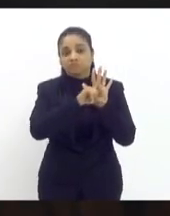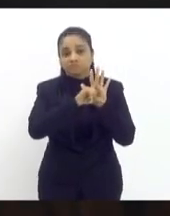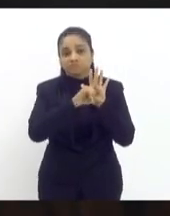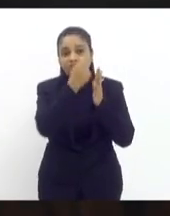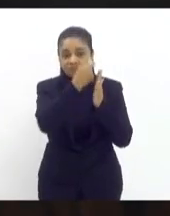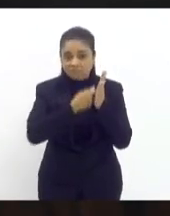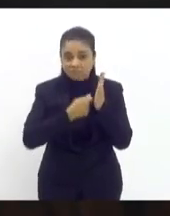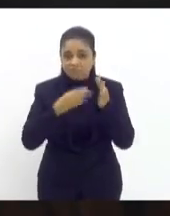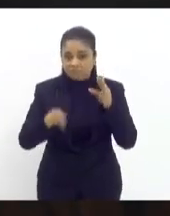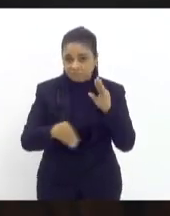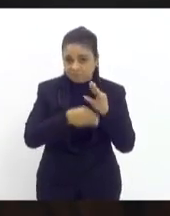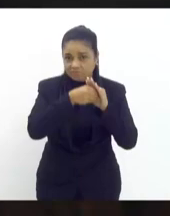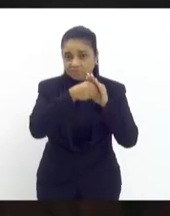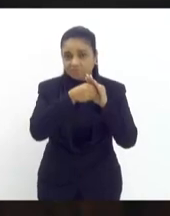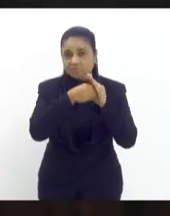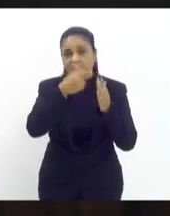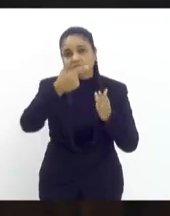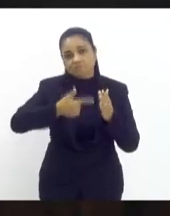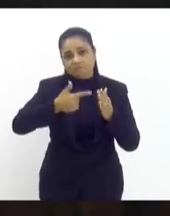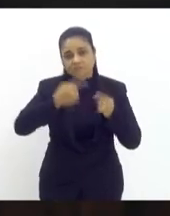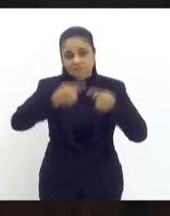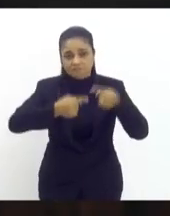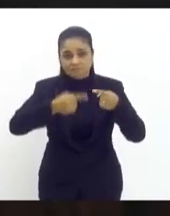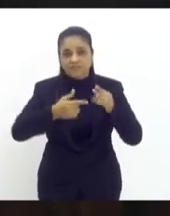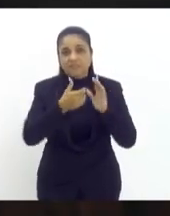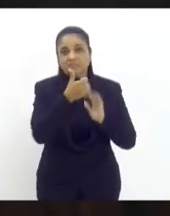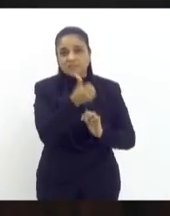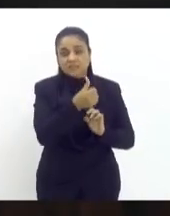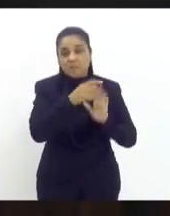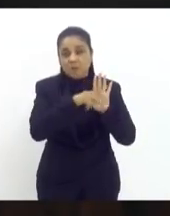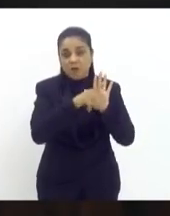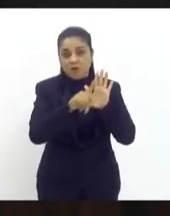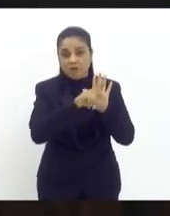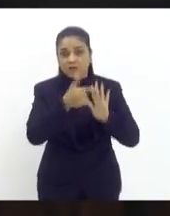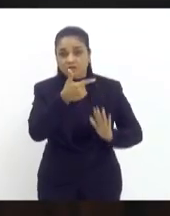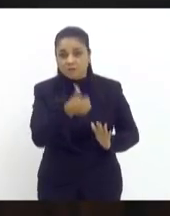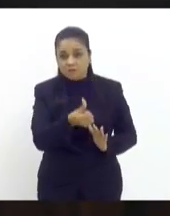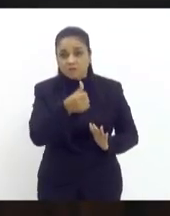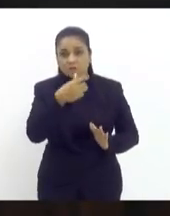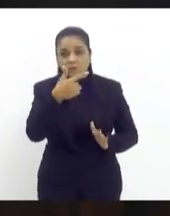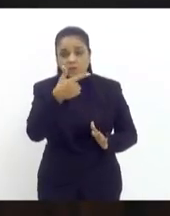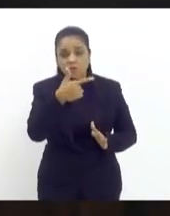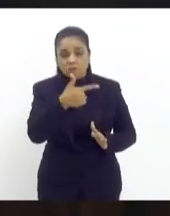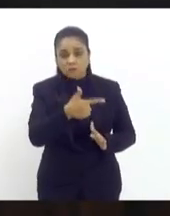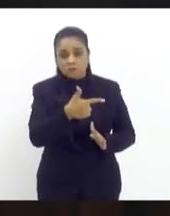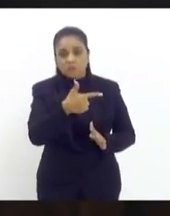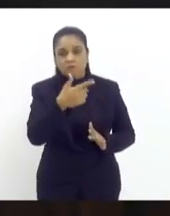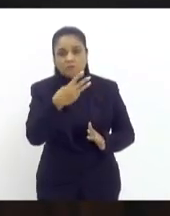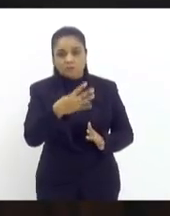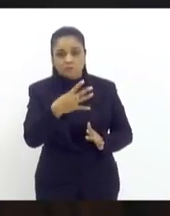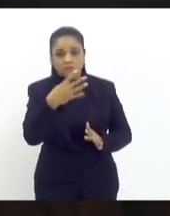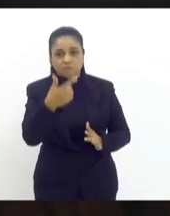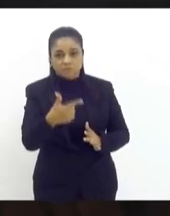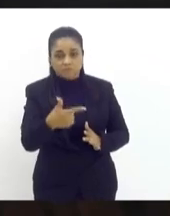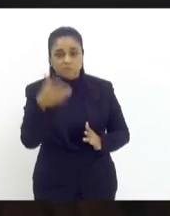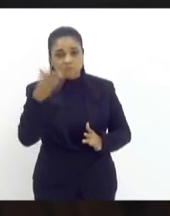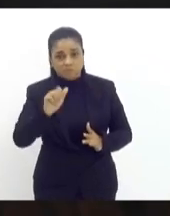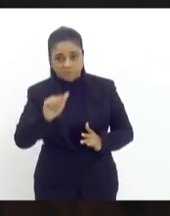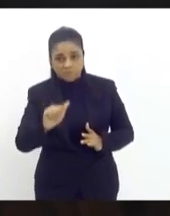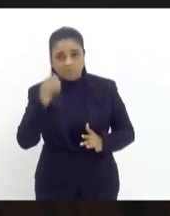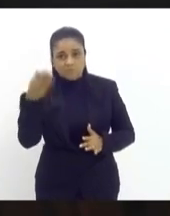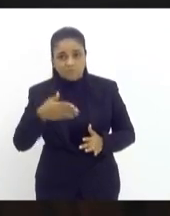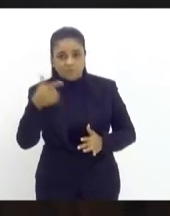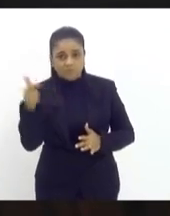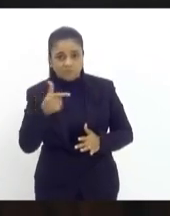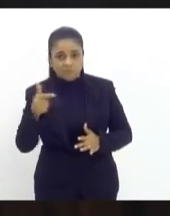vencidas emendada projeto de lei número 6243 a de 2022 e autoria da deputada Marta